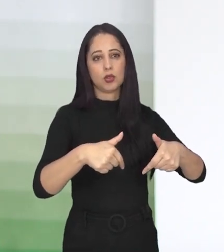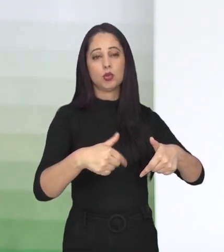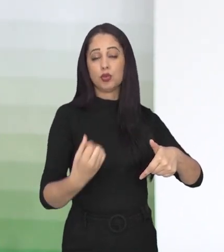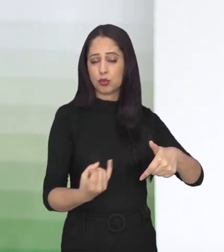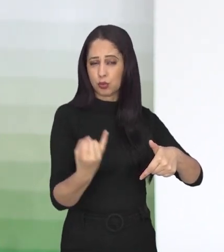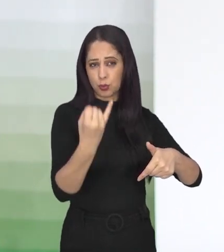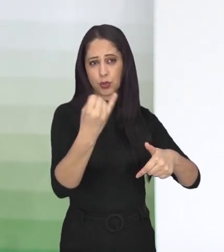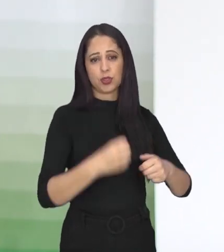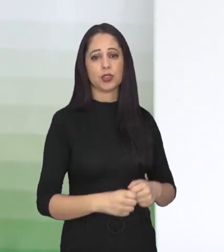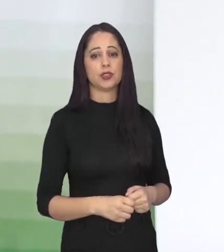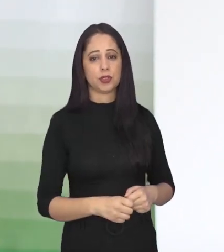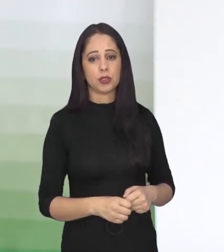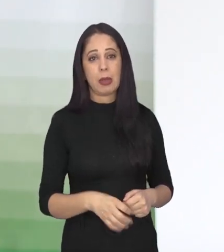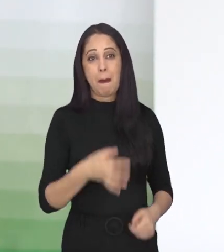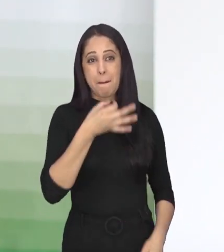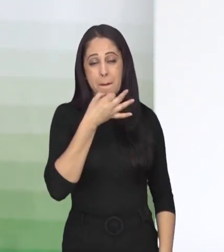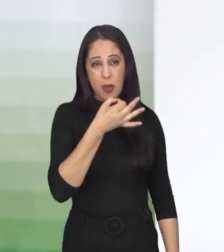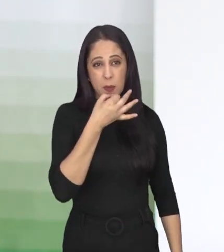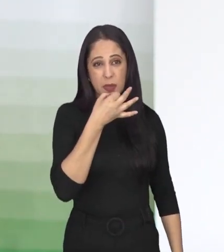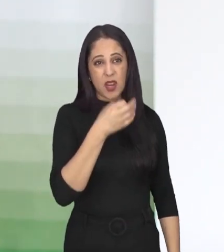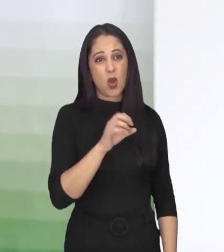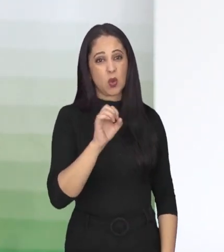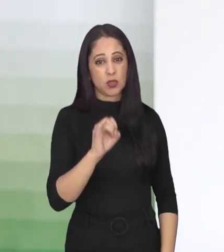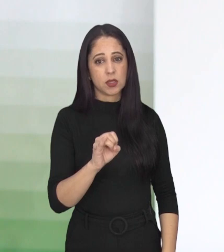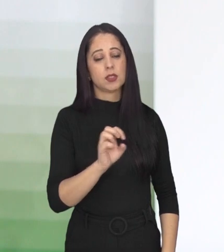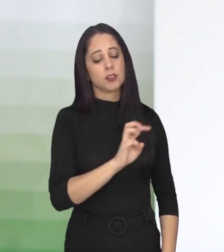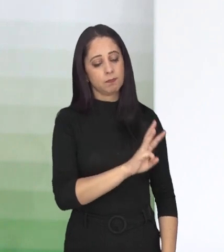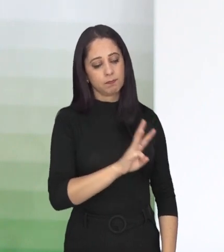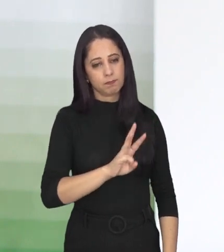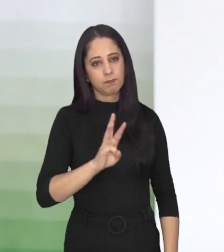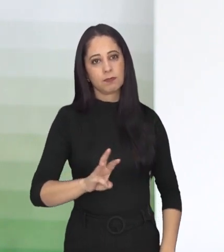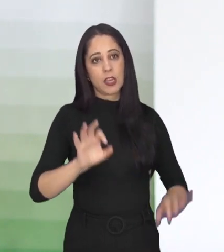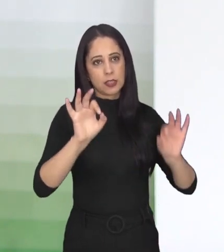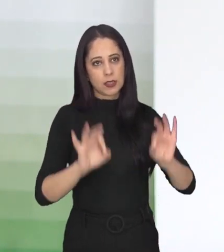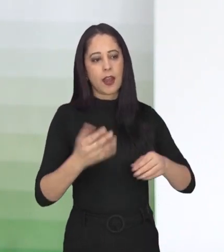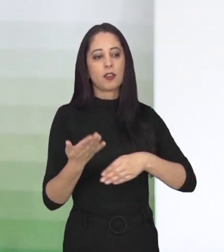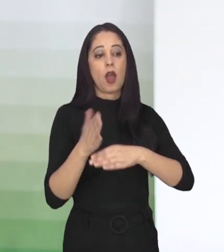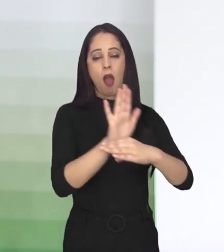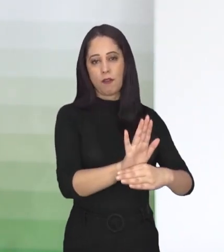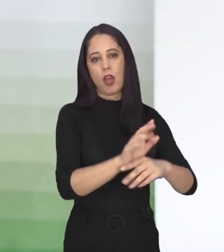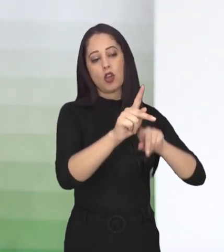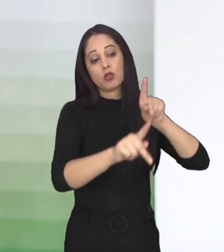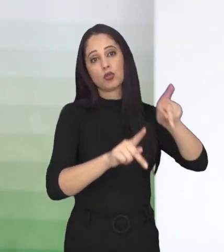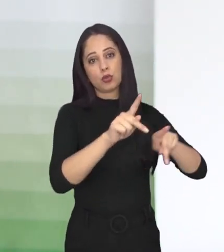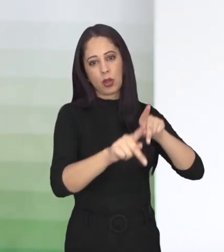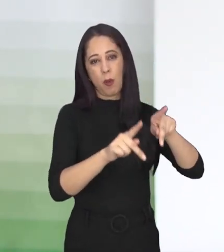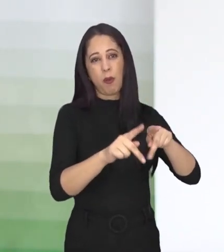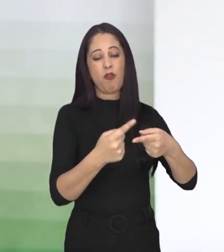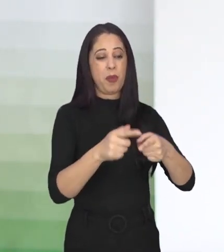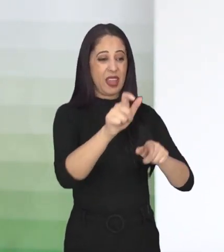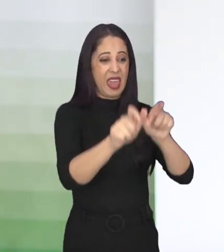é essencial. Eu acho que qualquer contribuição nesse sentido ajudaria muito, principalmente a população